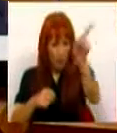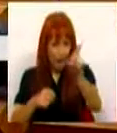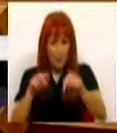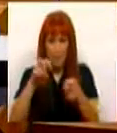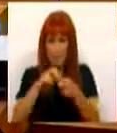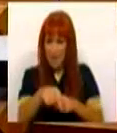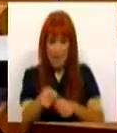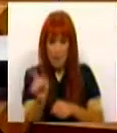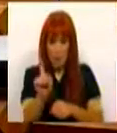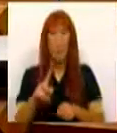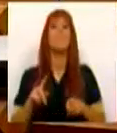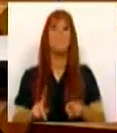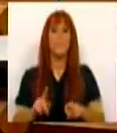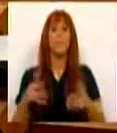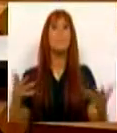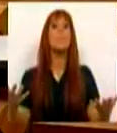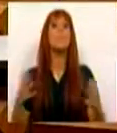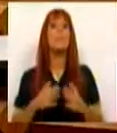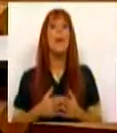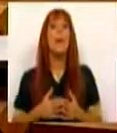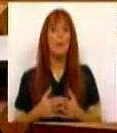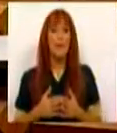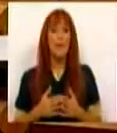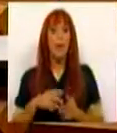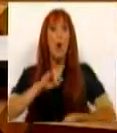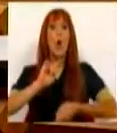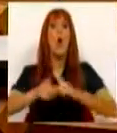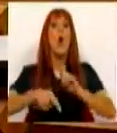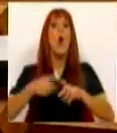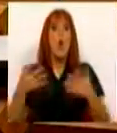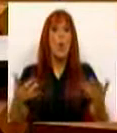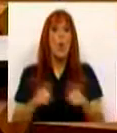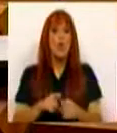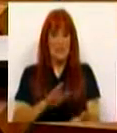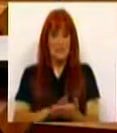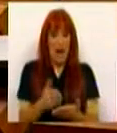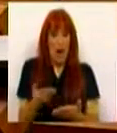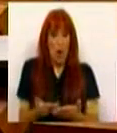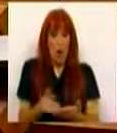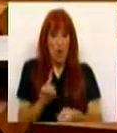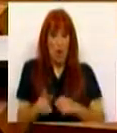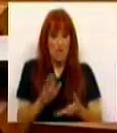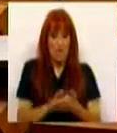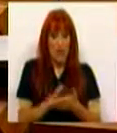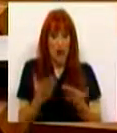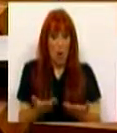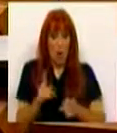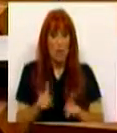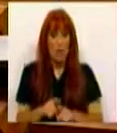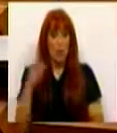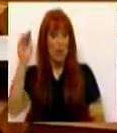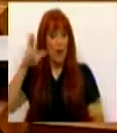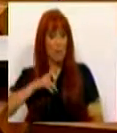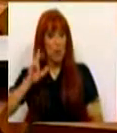não é essa. A questão é que aquilo que está em vigor, aquilo que está em vigor é para o